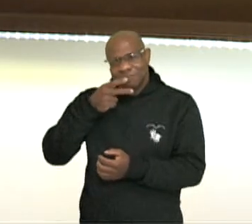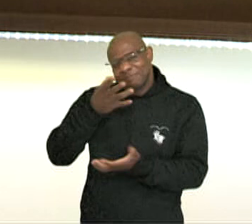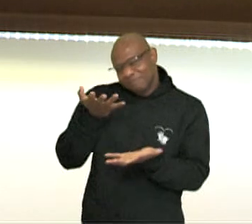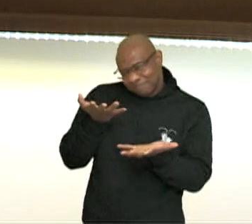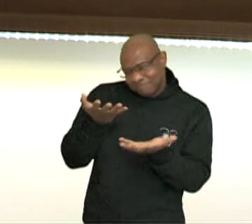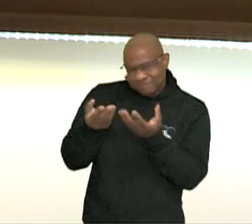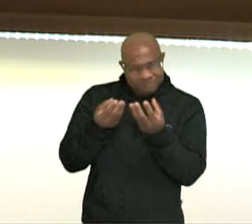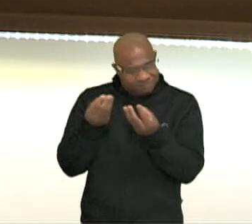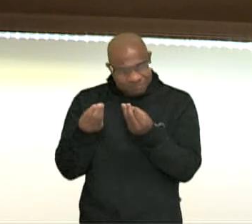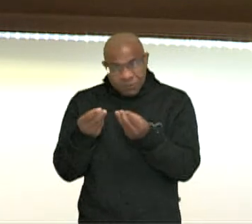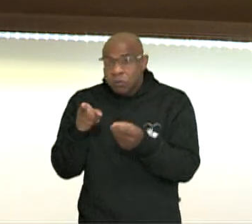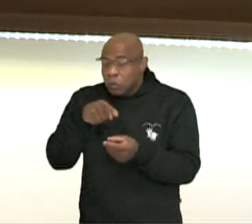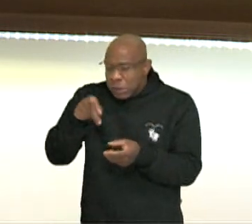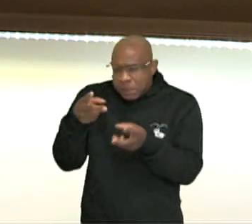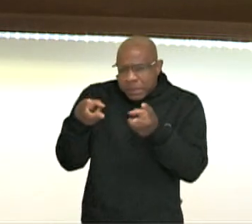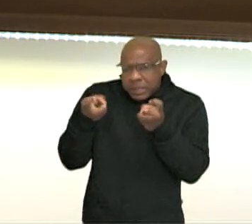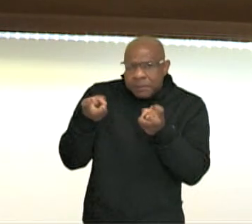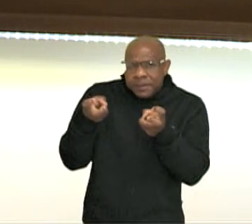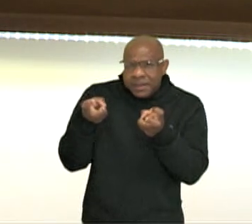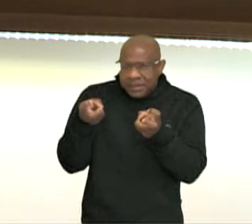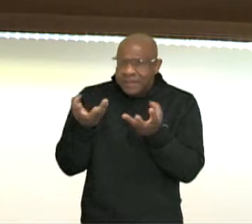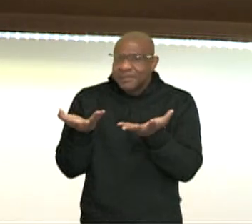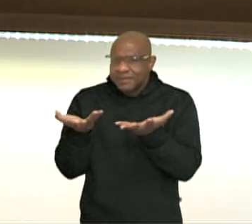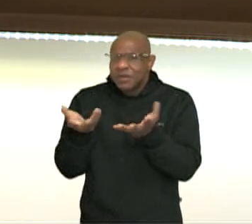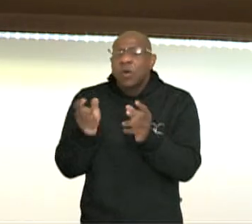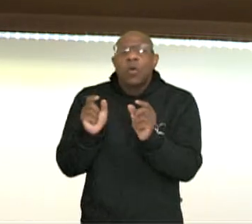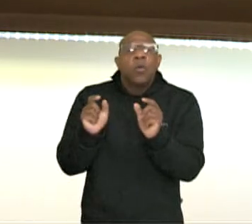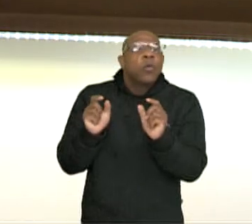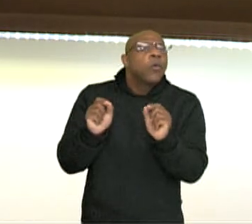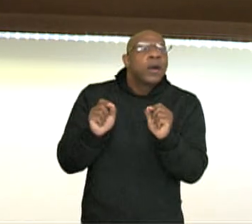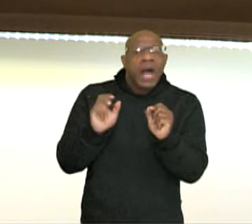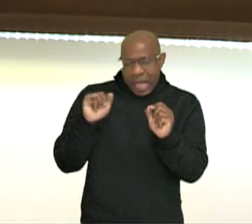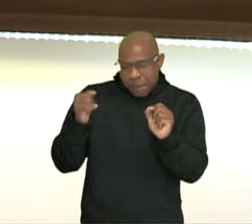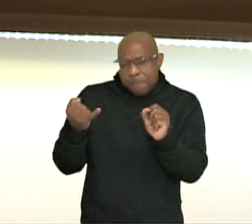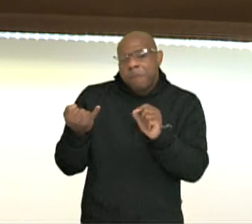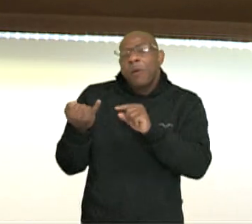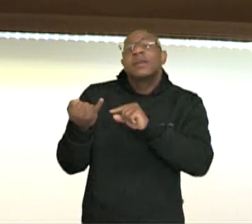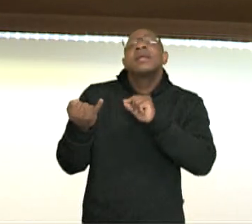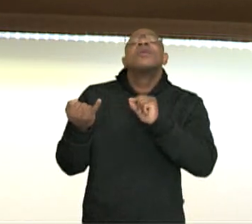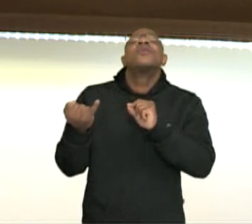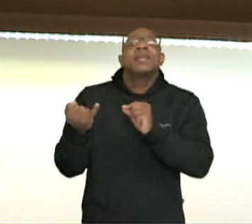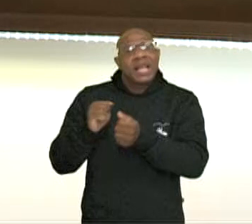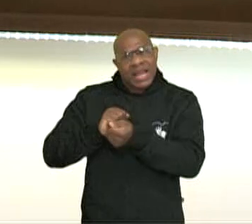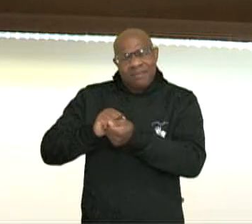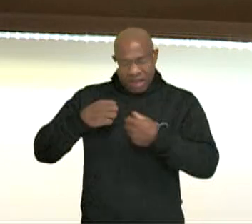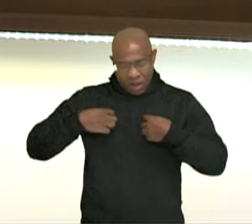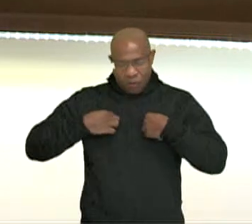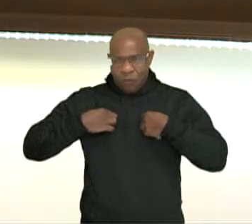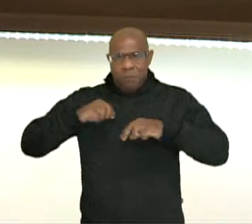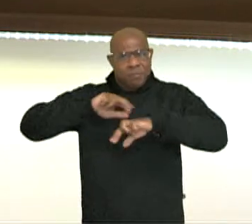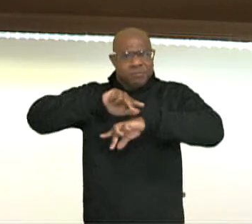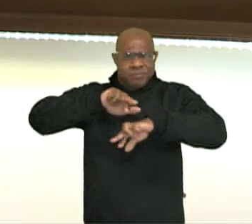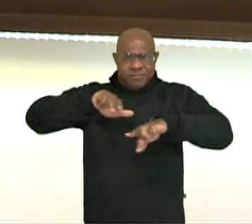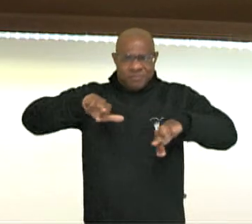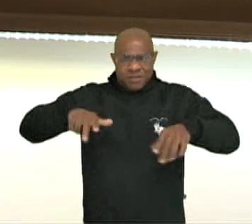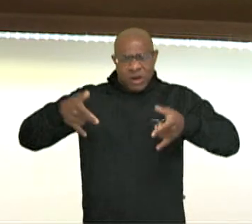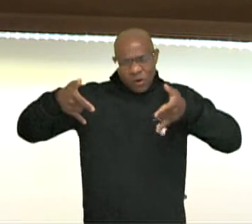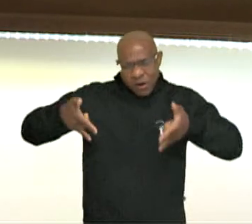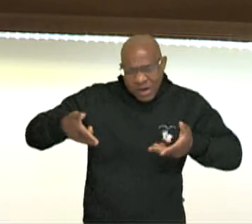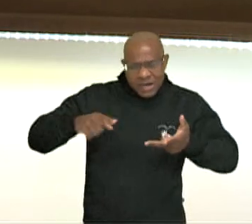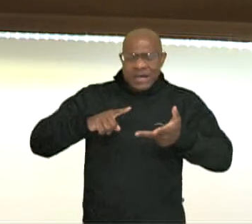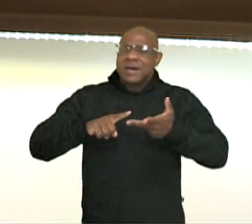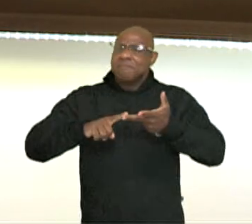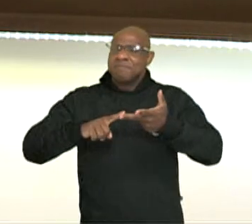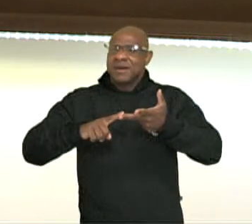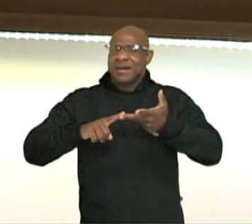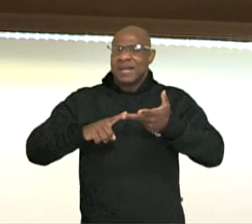aí, vocês perceberam juntos aí conversando a importância? Qual que é a importância de lavarmos as nossas